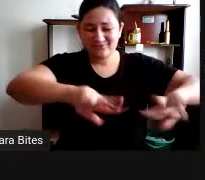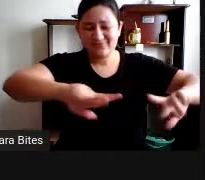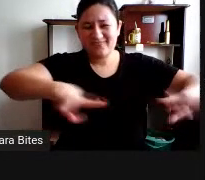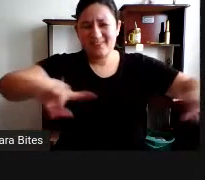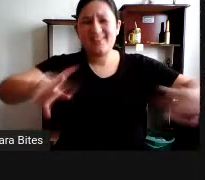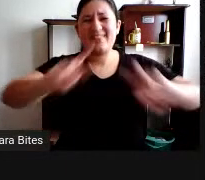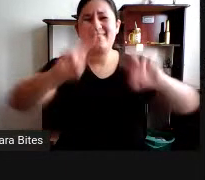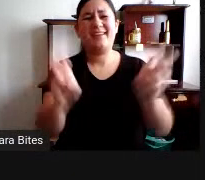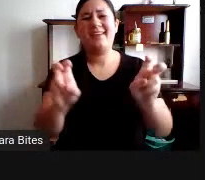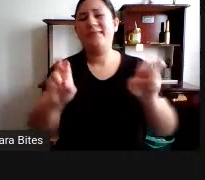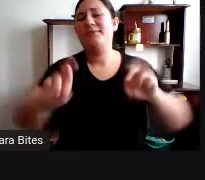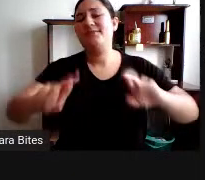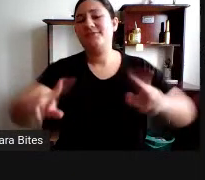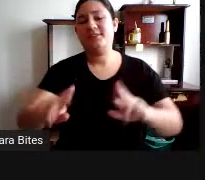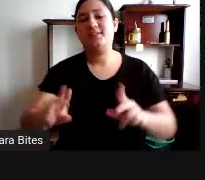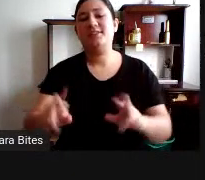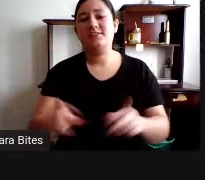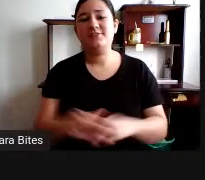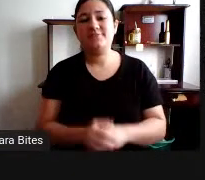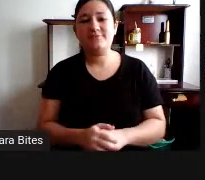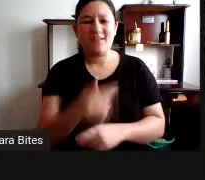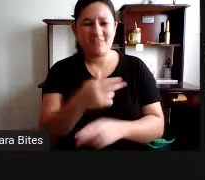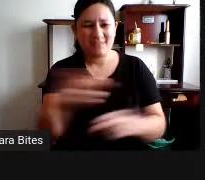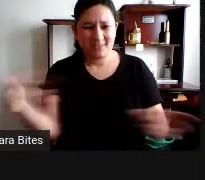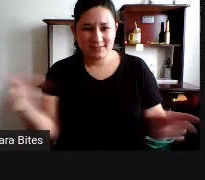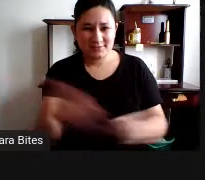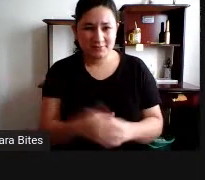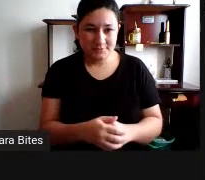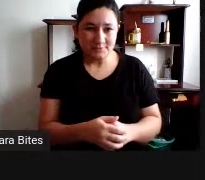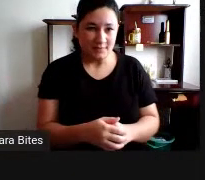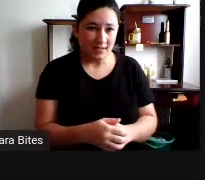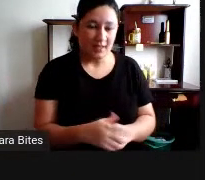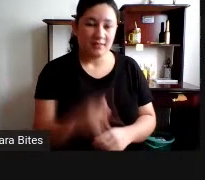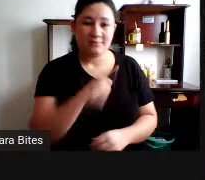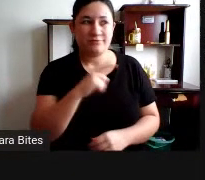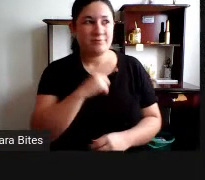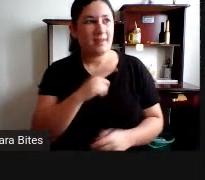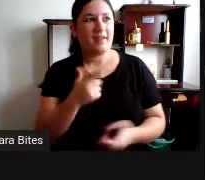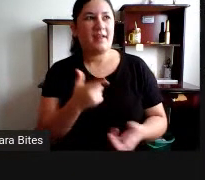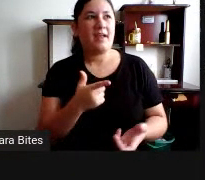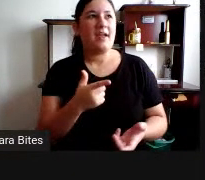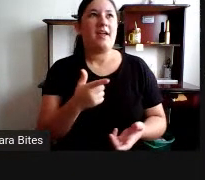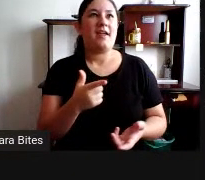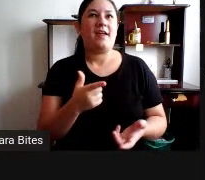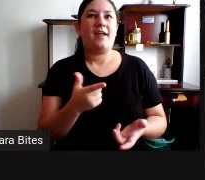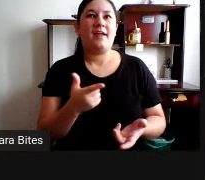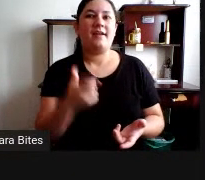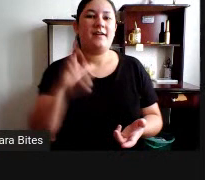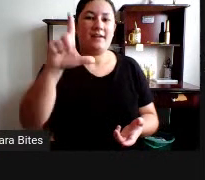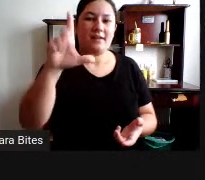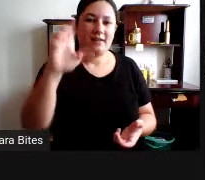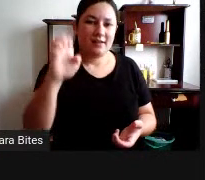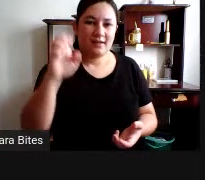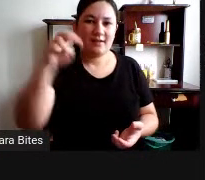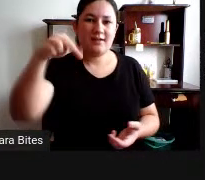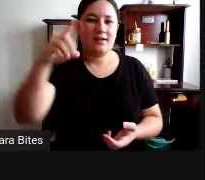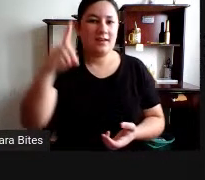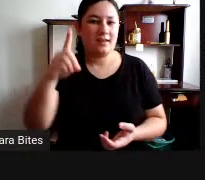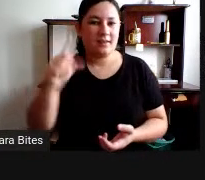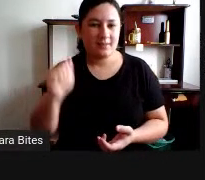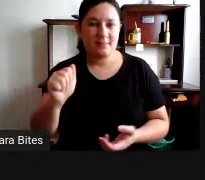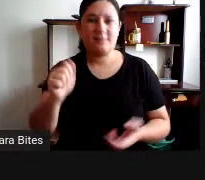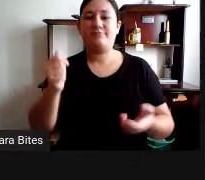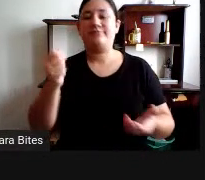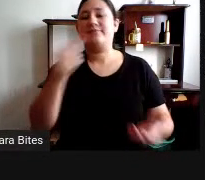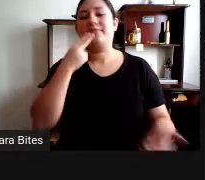anagramas, iselatina, lendas germânicas, tem também as cartas deles, então